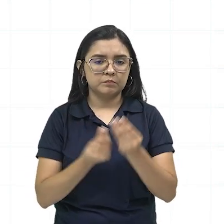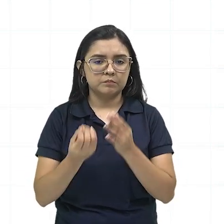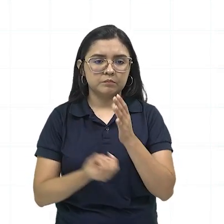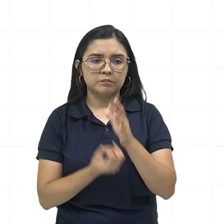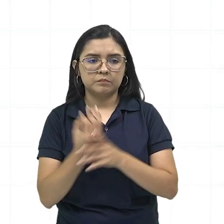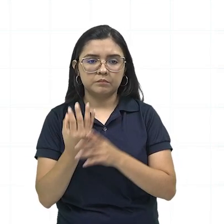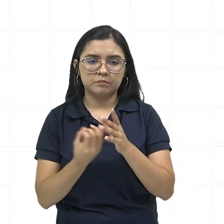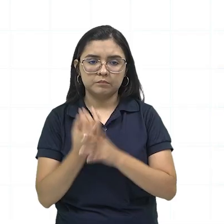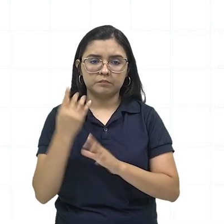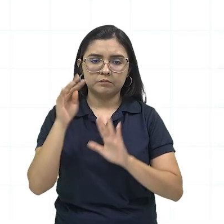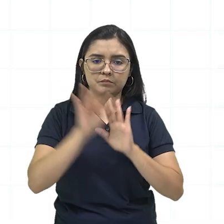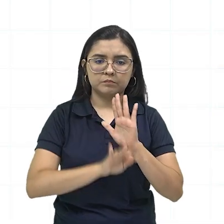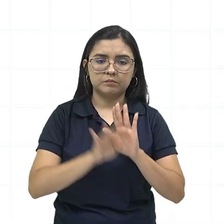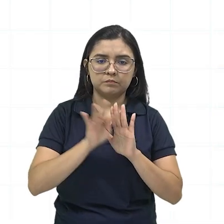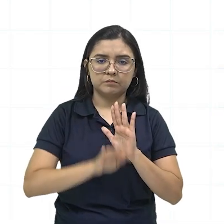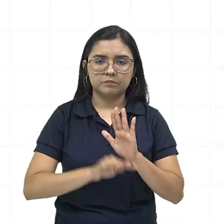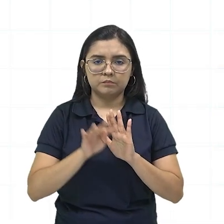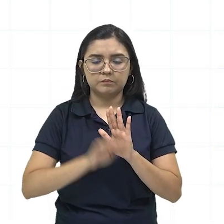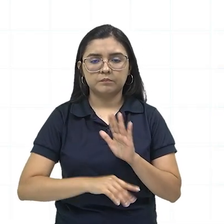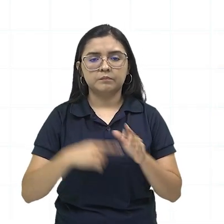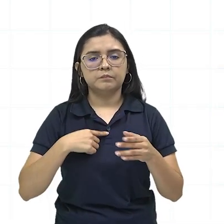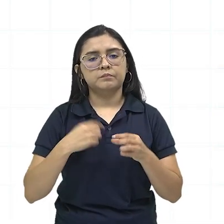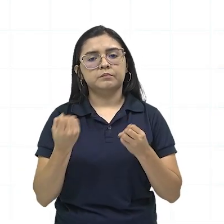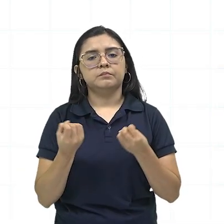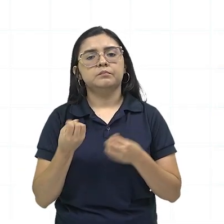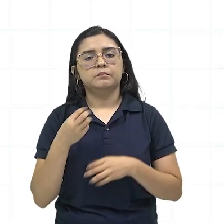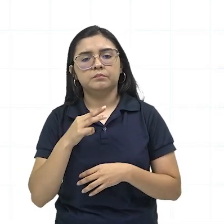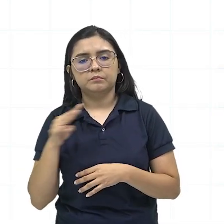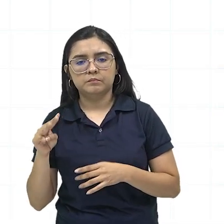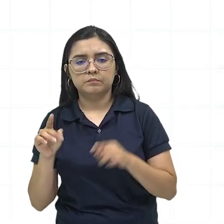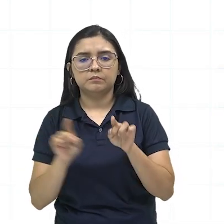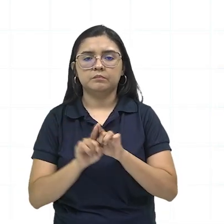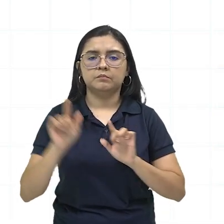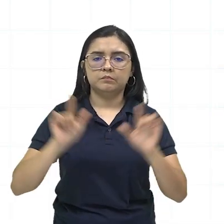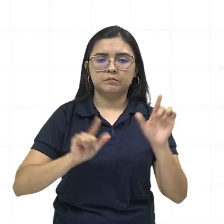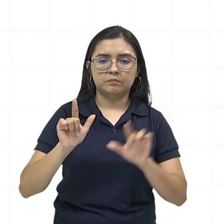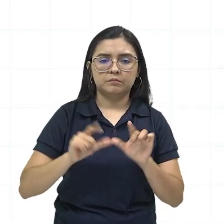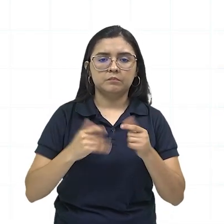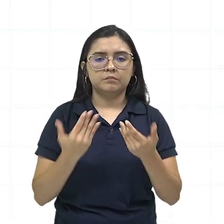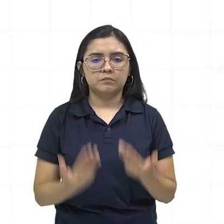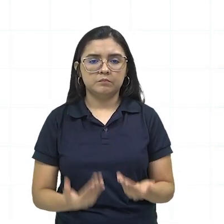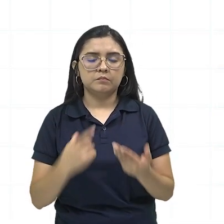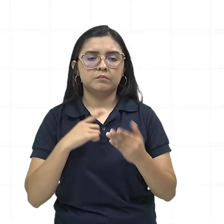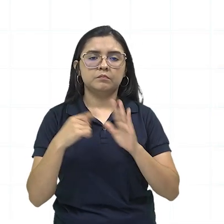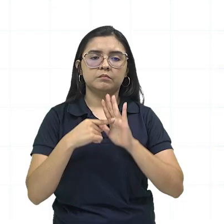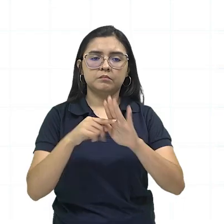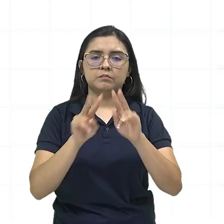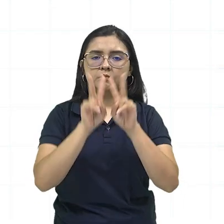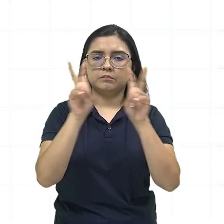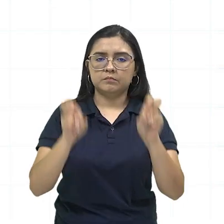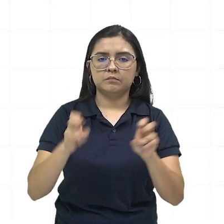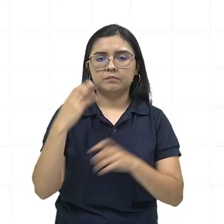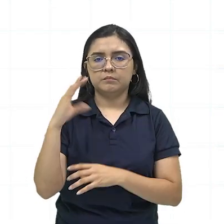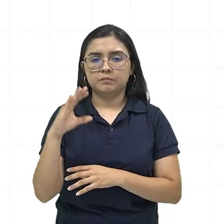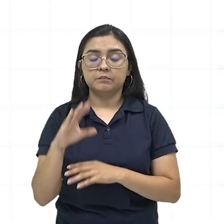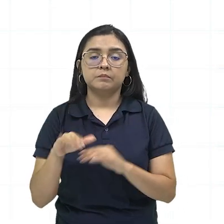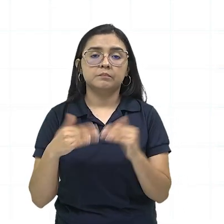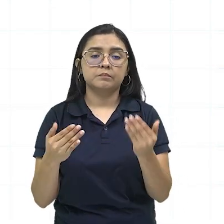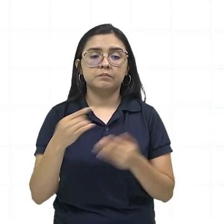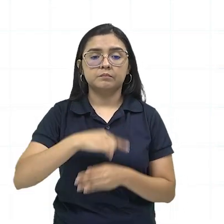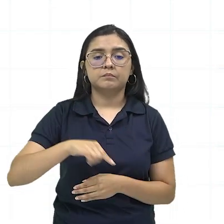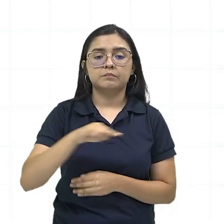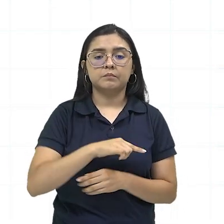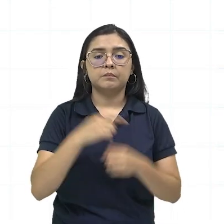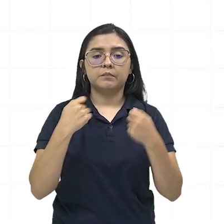de ciência, sites especializados ou programas de televisão que tratam de assuntos científicos? Então, vocês têm que pensar